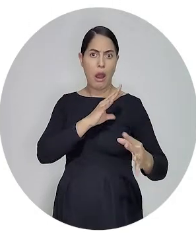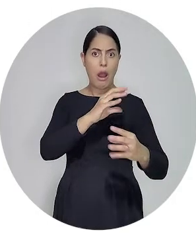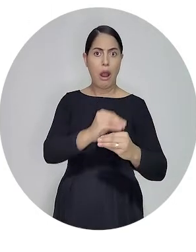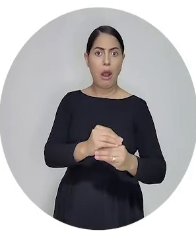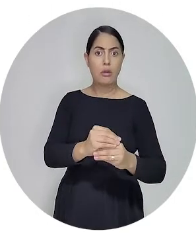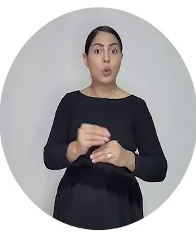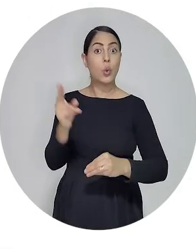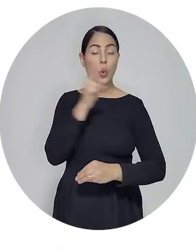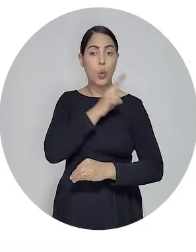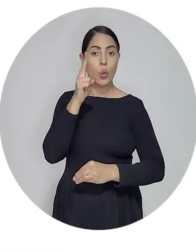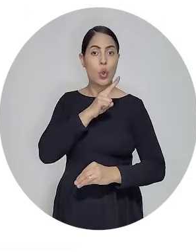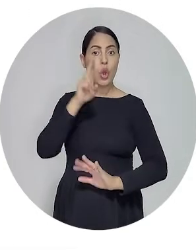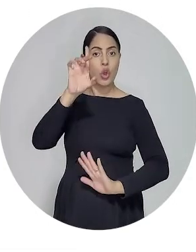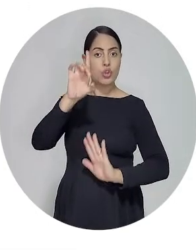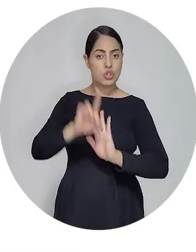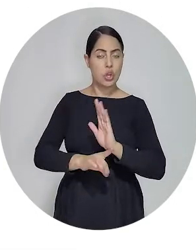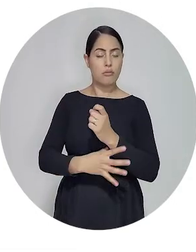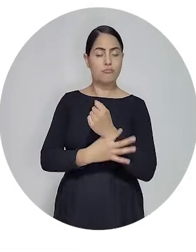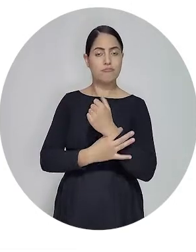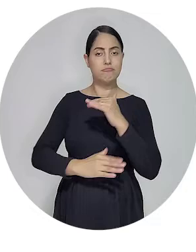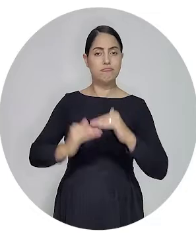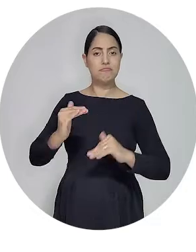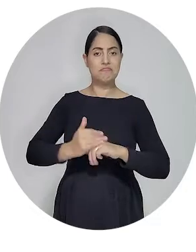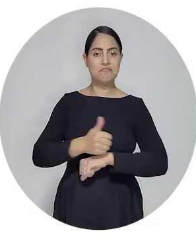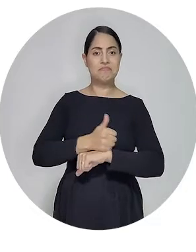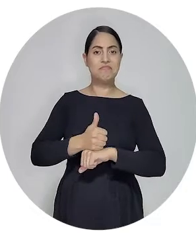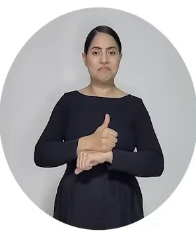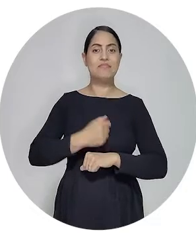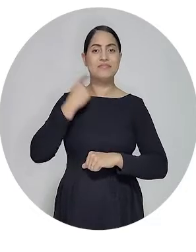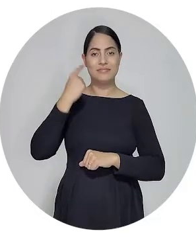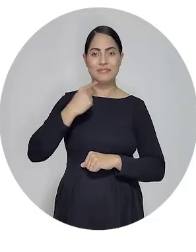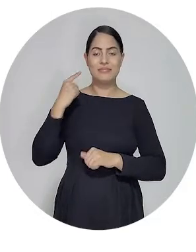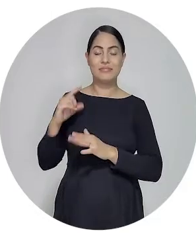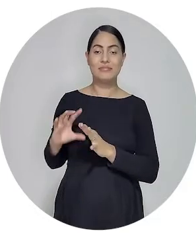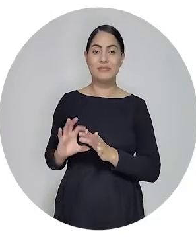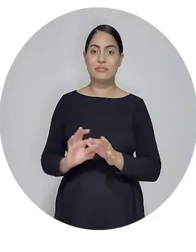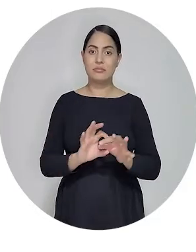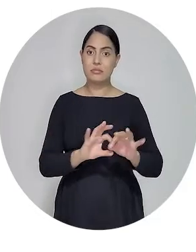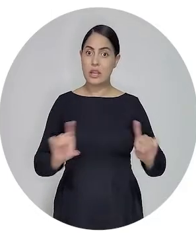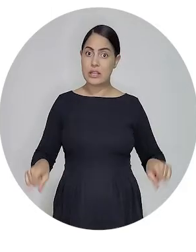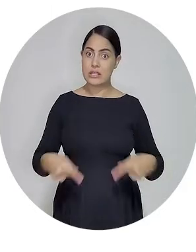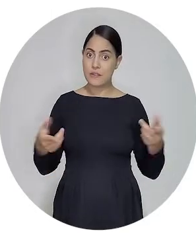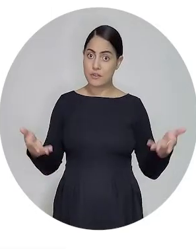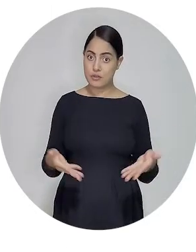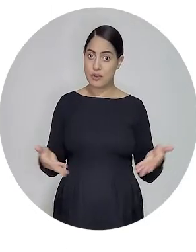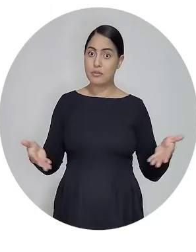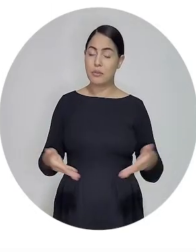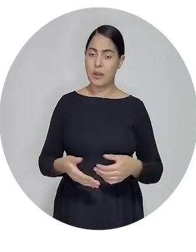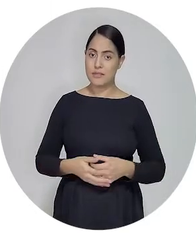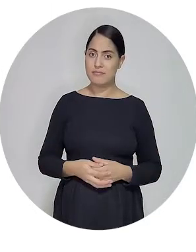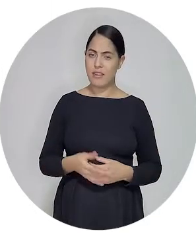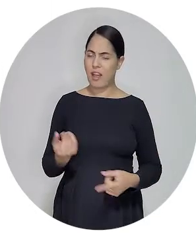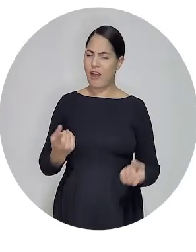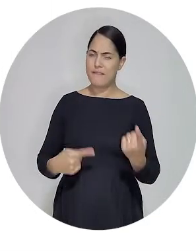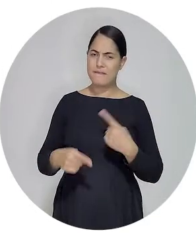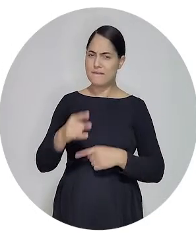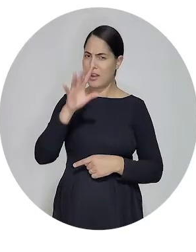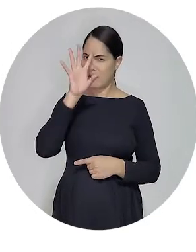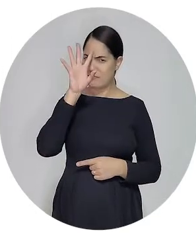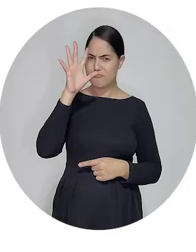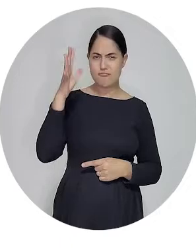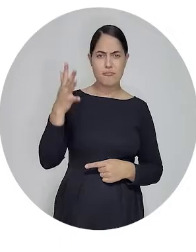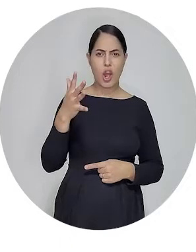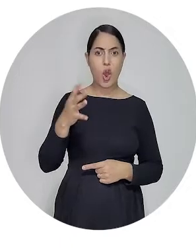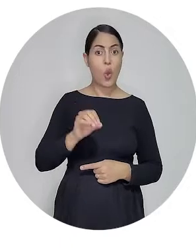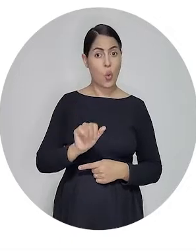as demandas mais urgentes para a efetivação de direitos e garantias da profissão e dos cidadãos à luz dos desafios